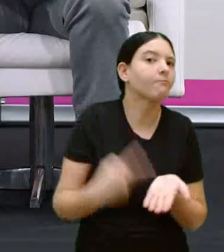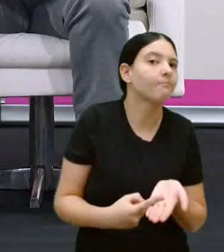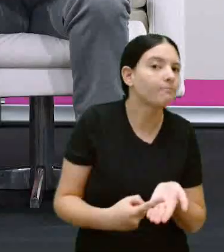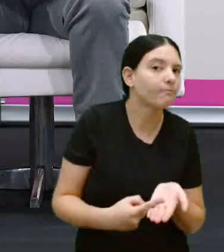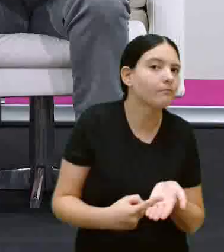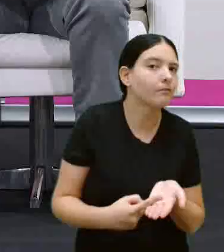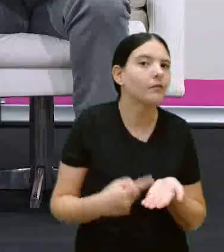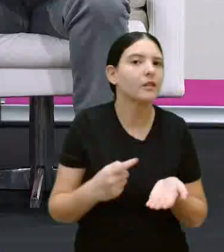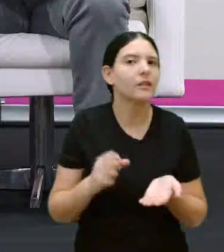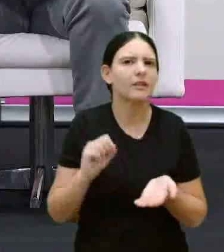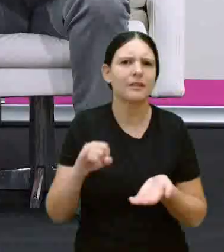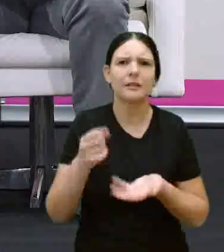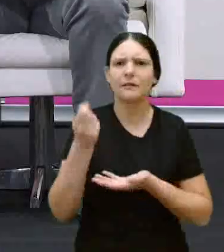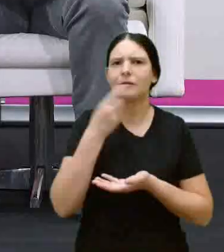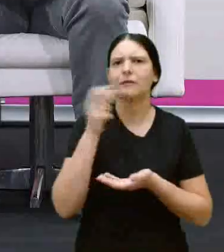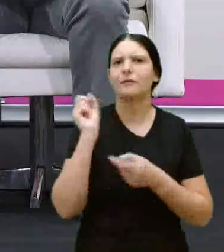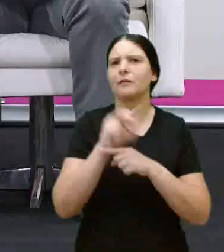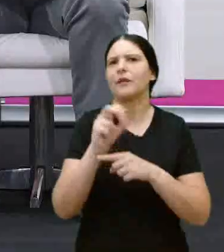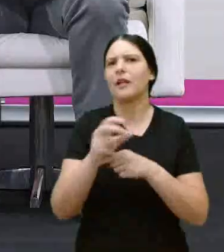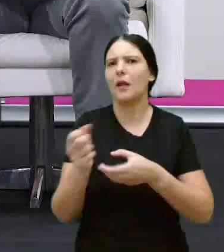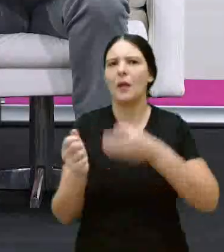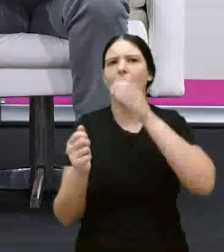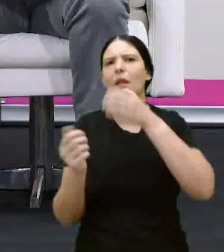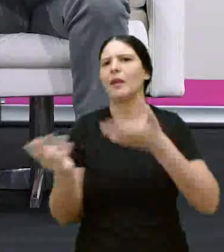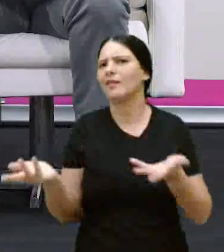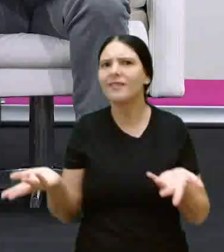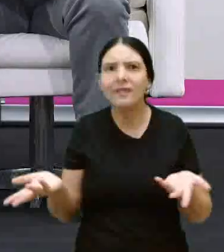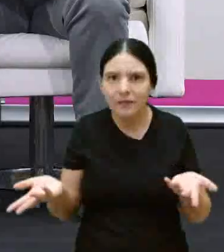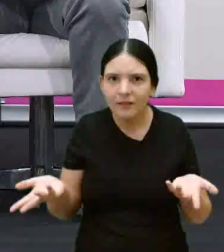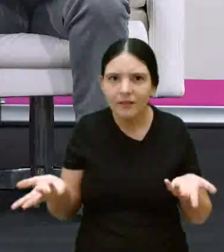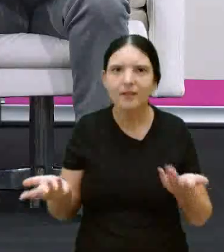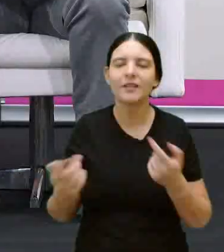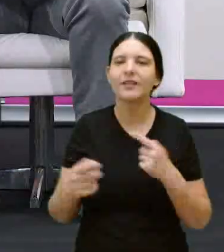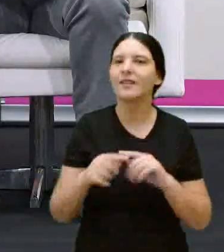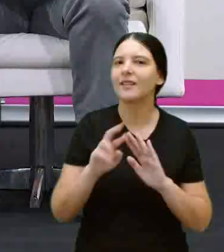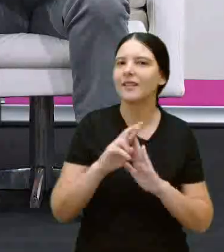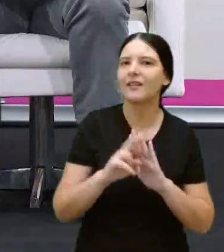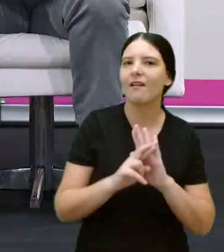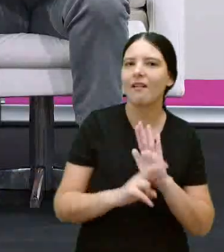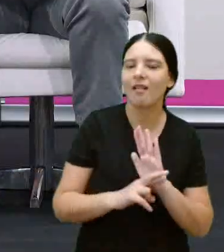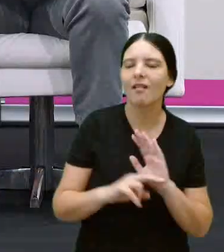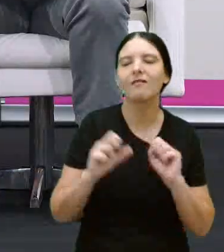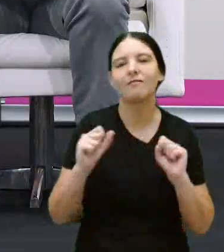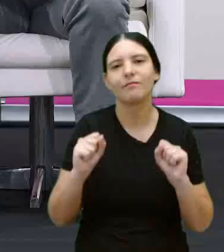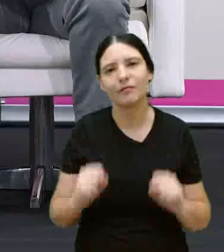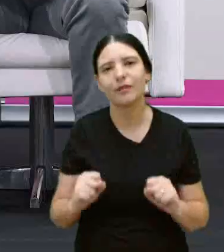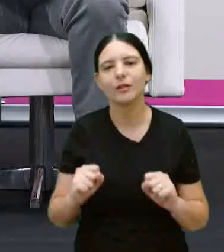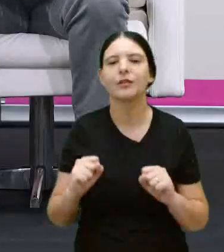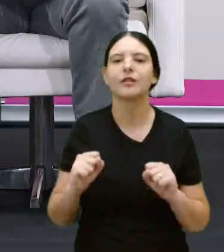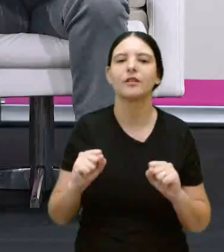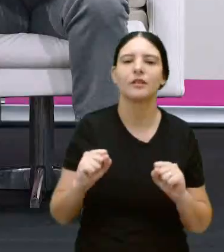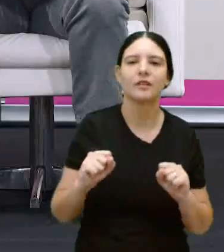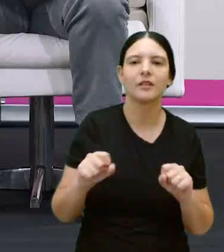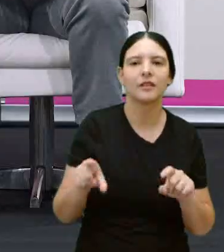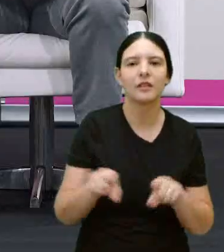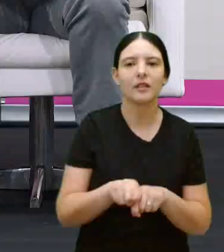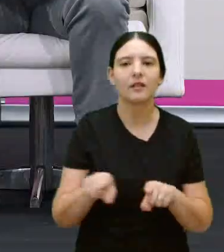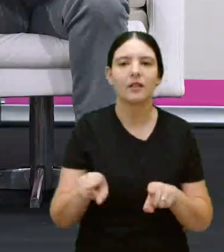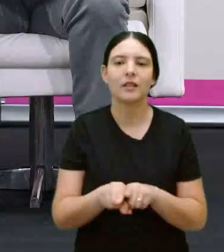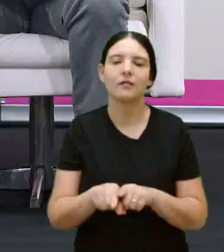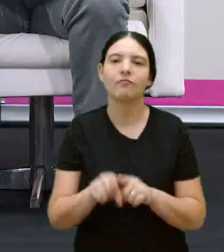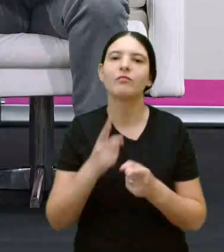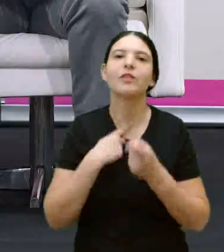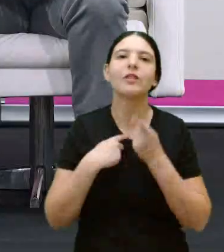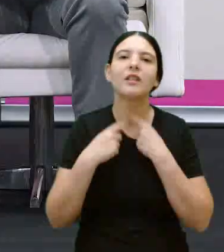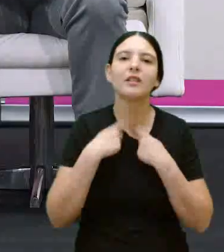envenena? Eu tenho que saber me envenena ou não? Então, as regras podem ser castradoras do seu próprio desejo. Eu não